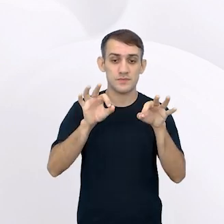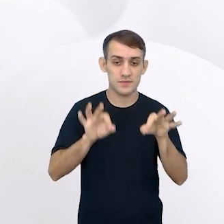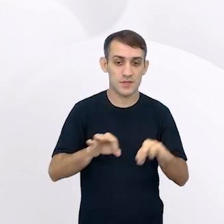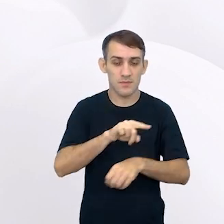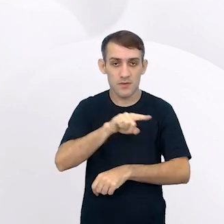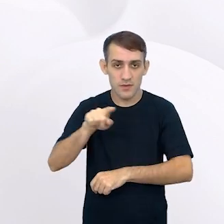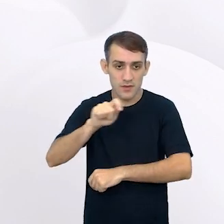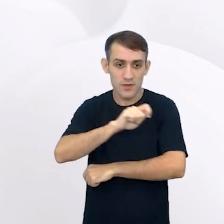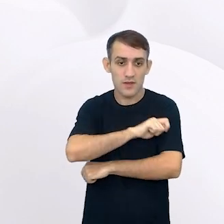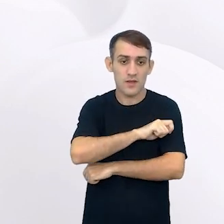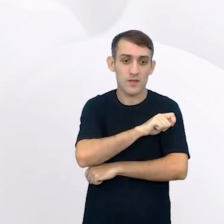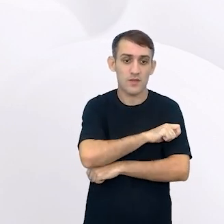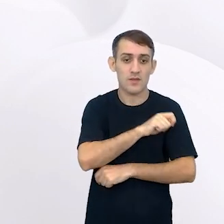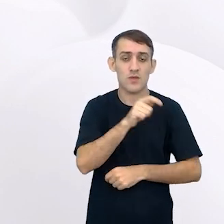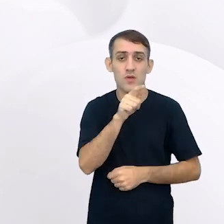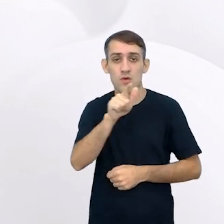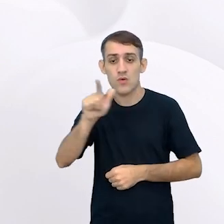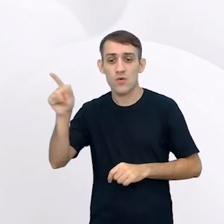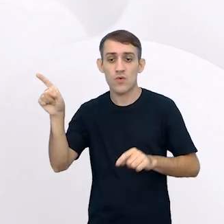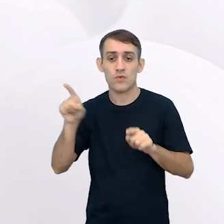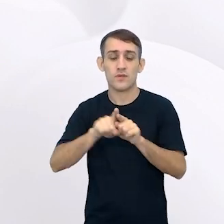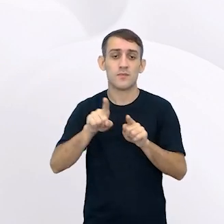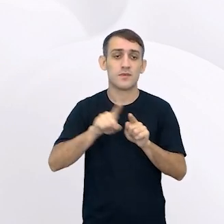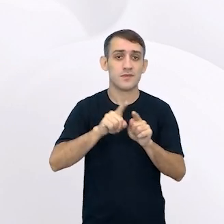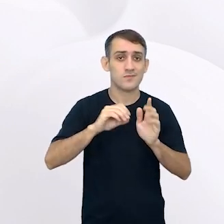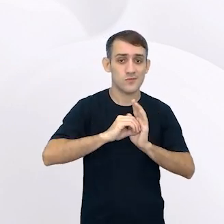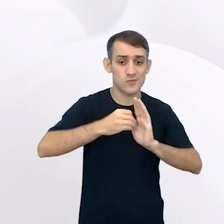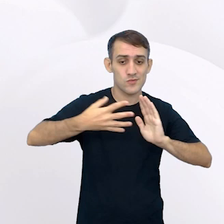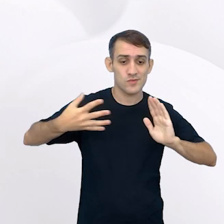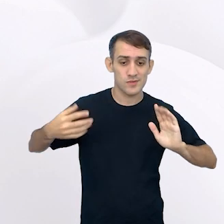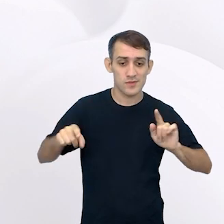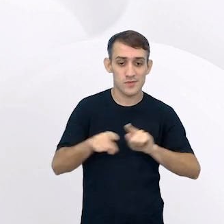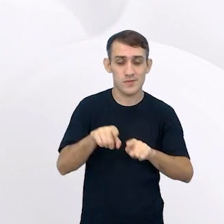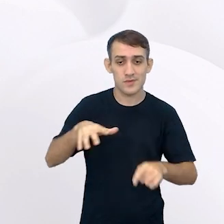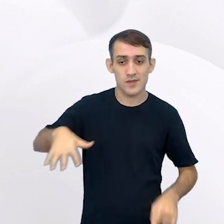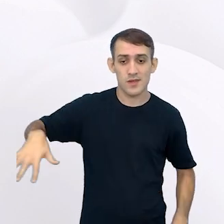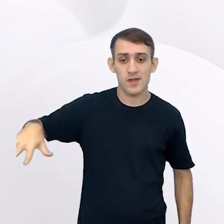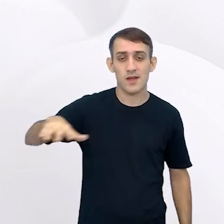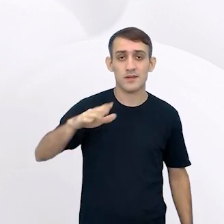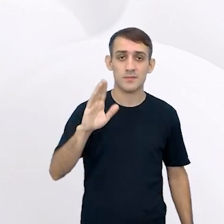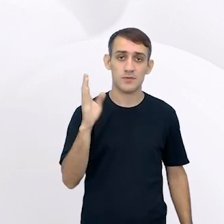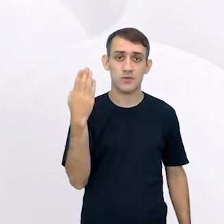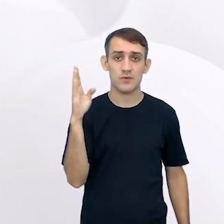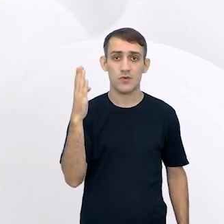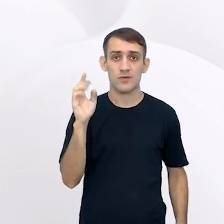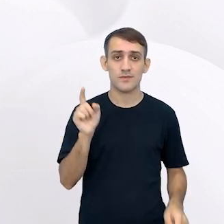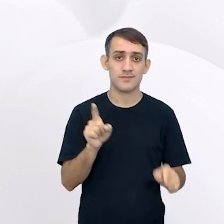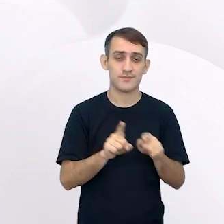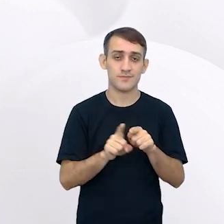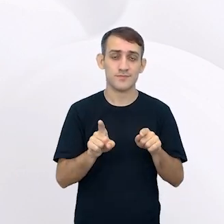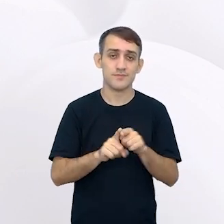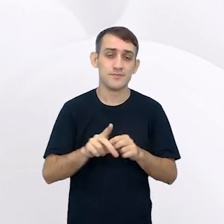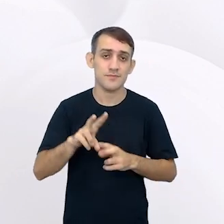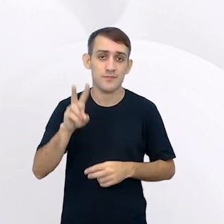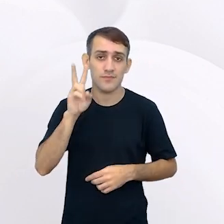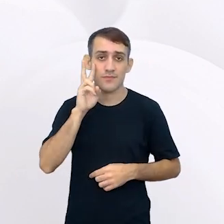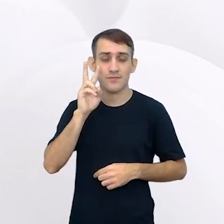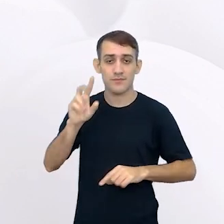estudantes. E outro de currículo em ação também, na área de biologia, ver